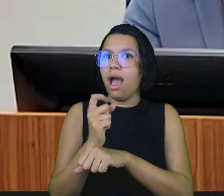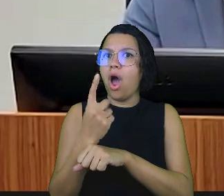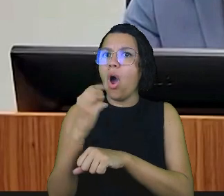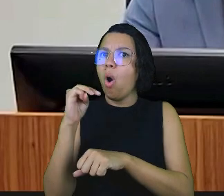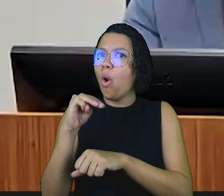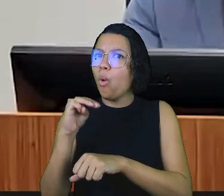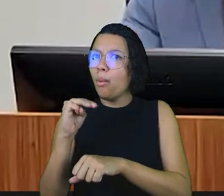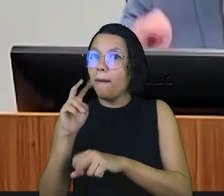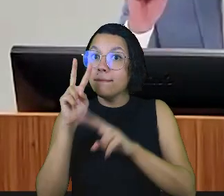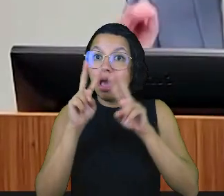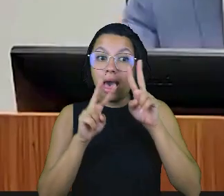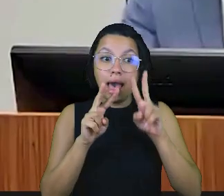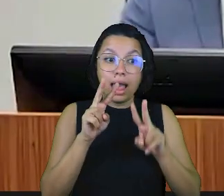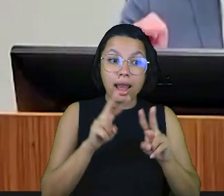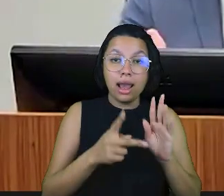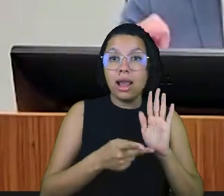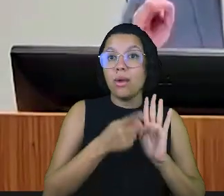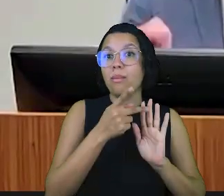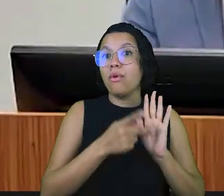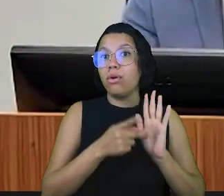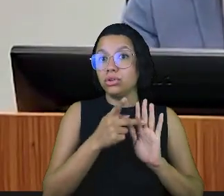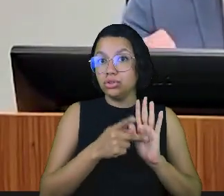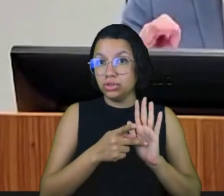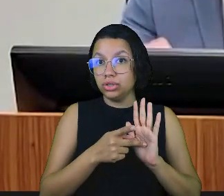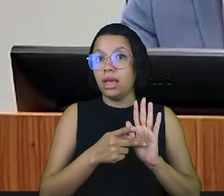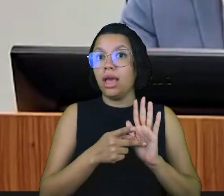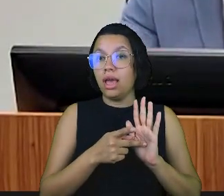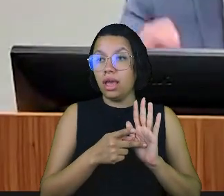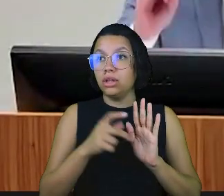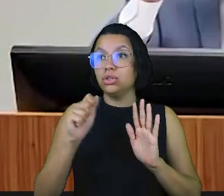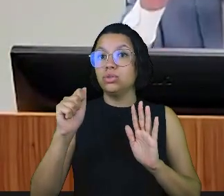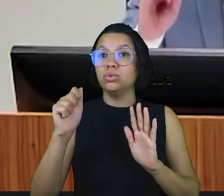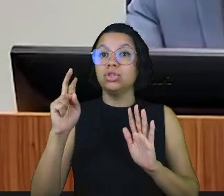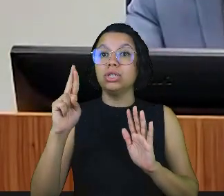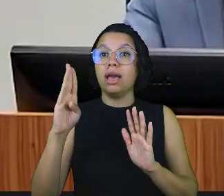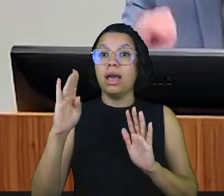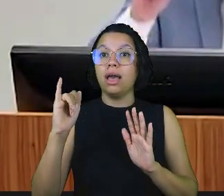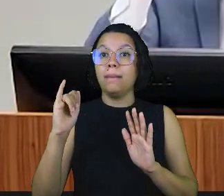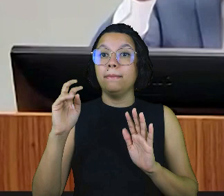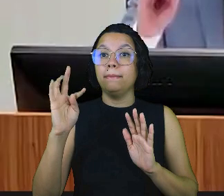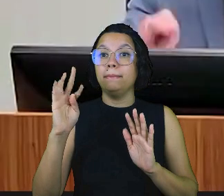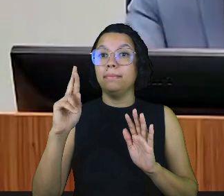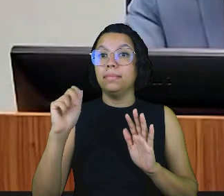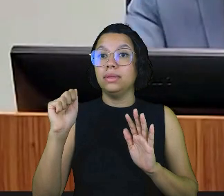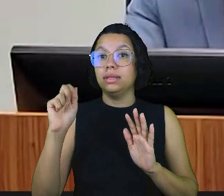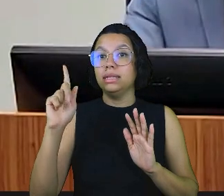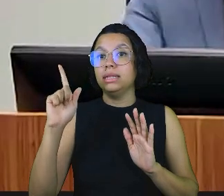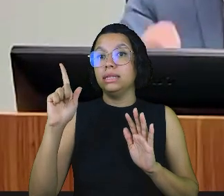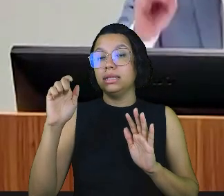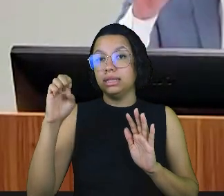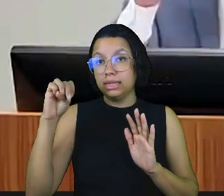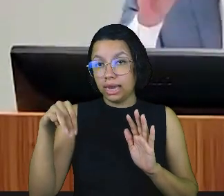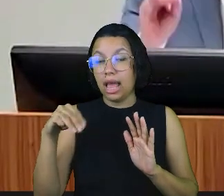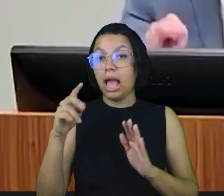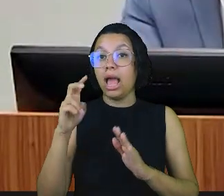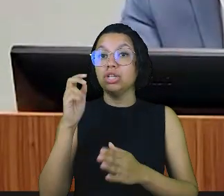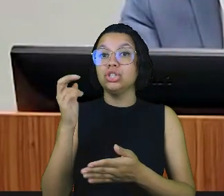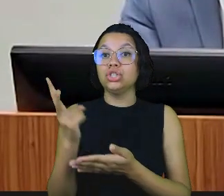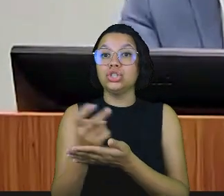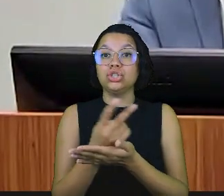tributária, originalmente produzido pelo senador Anastasia. É um projeto direcionado